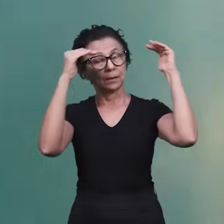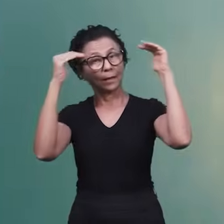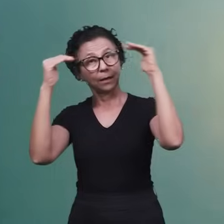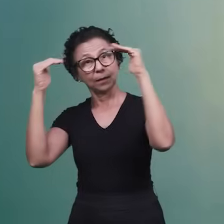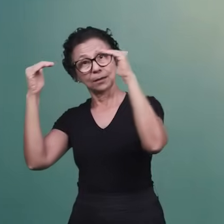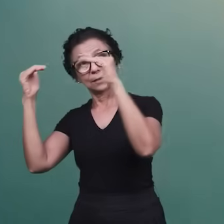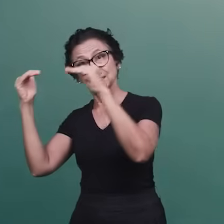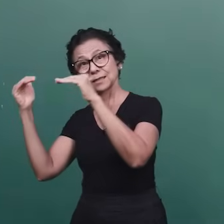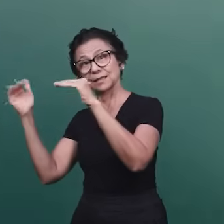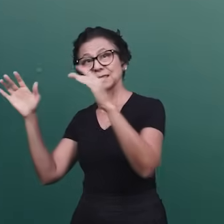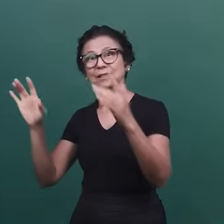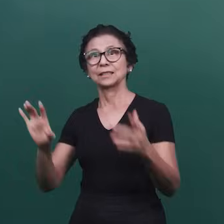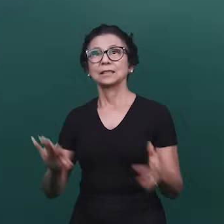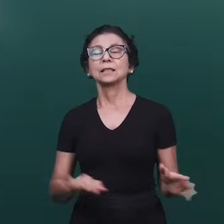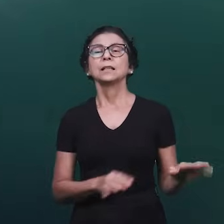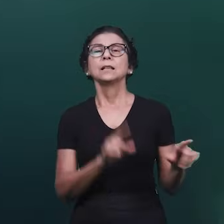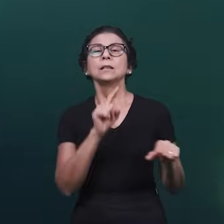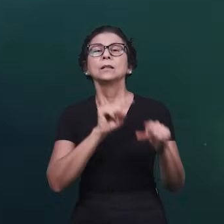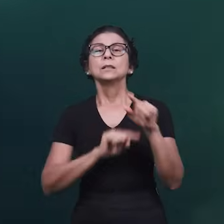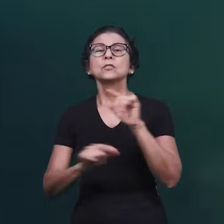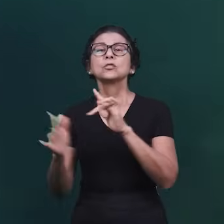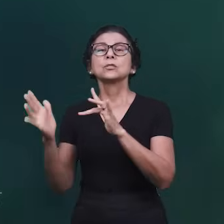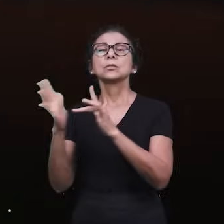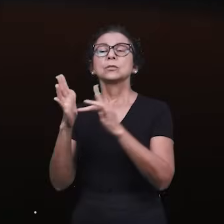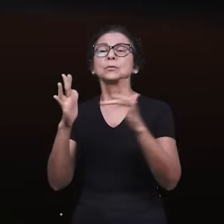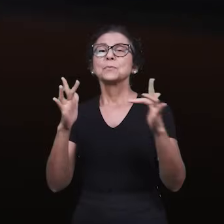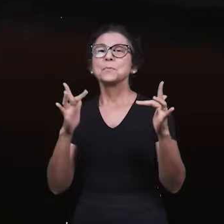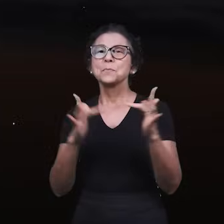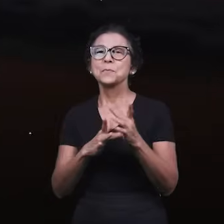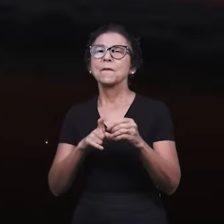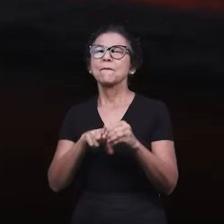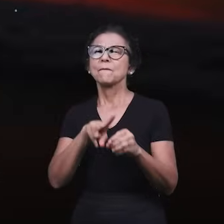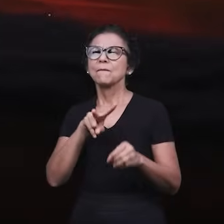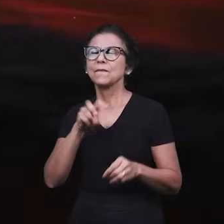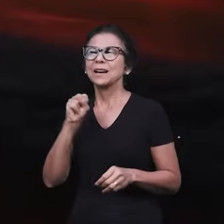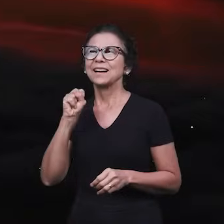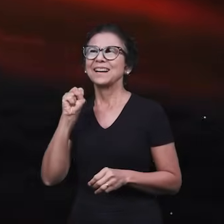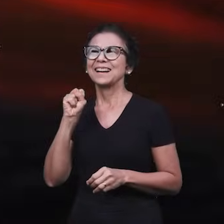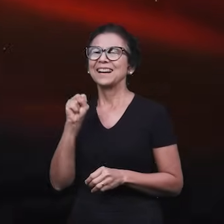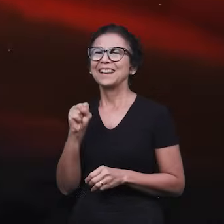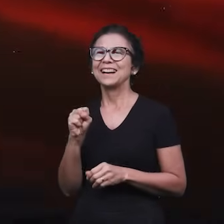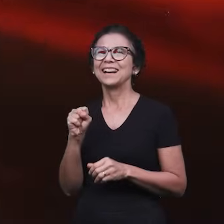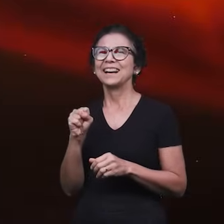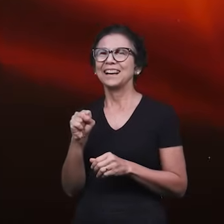igrejas. Jesus virá, em breve virá.